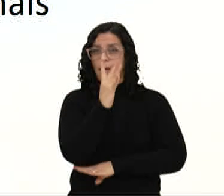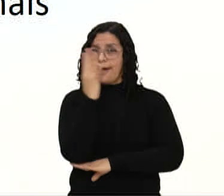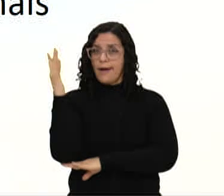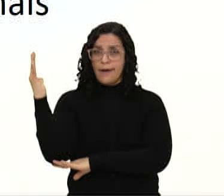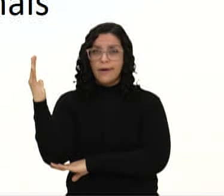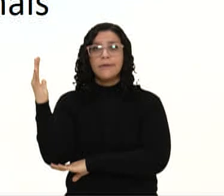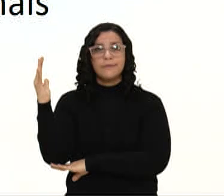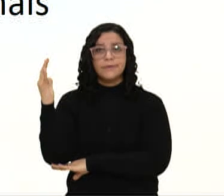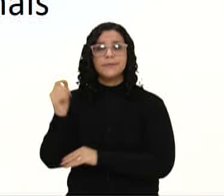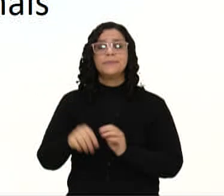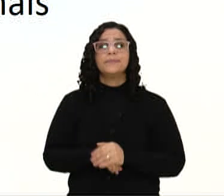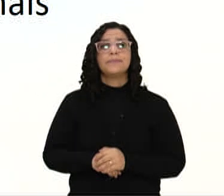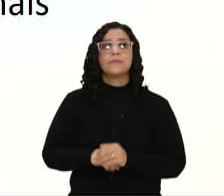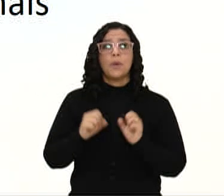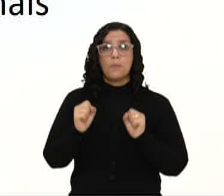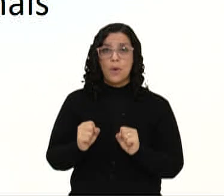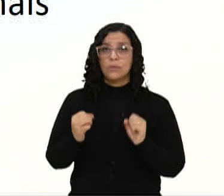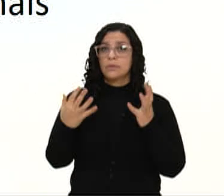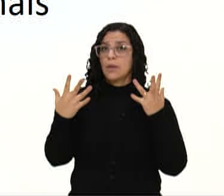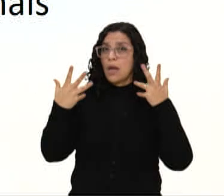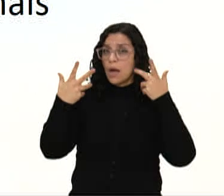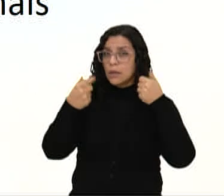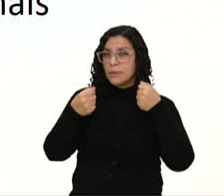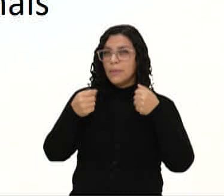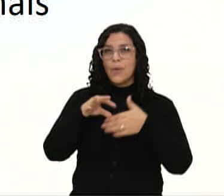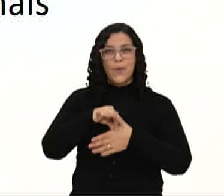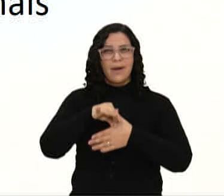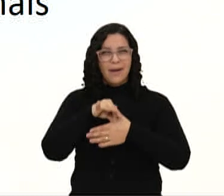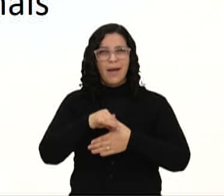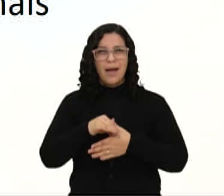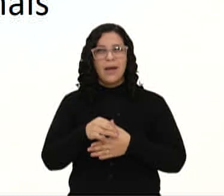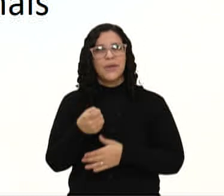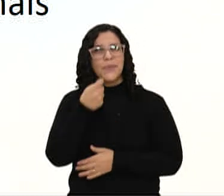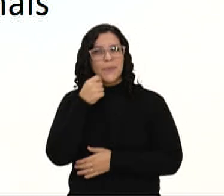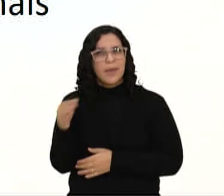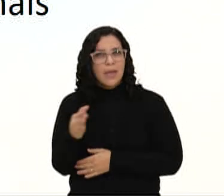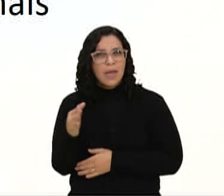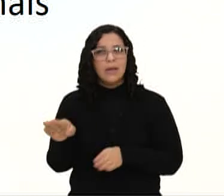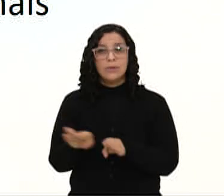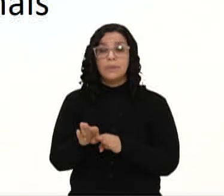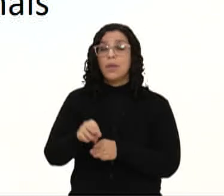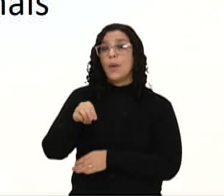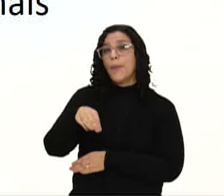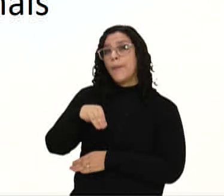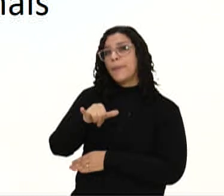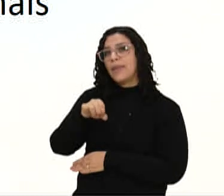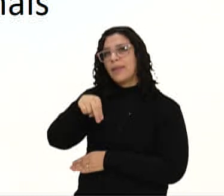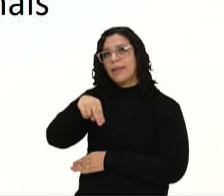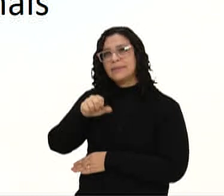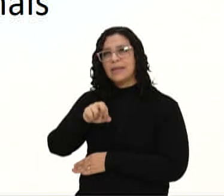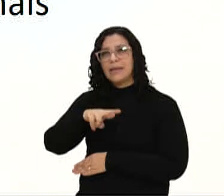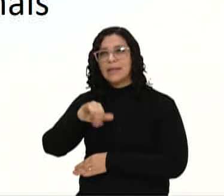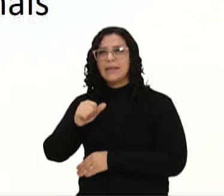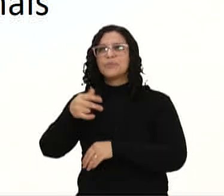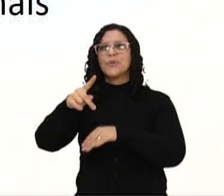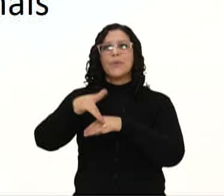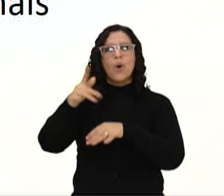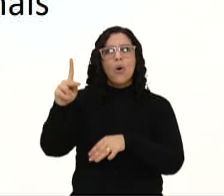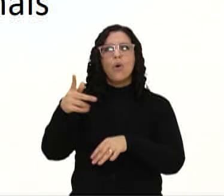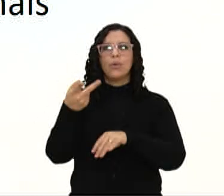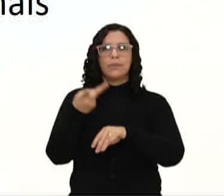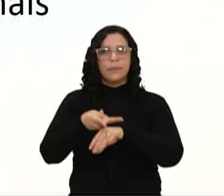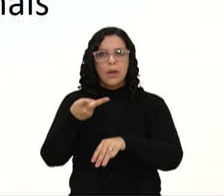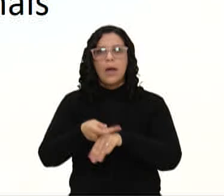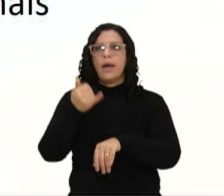aí seriam as plantas, animais, através da pesca ou minerais. Então, eu tenho ali os 3 tipos